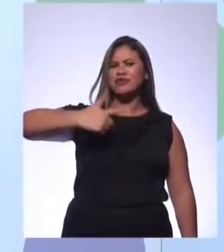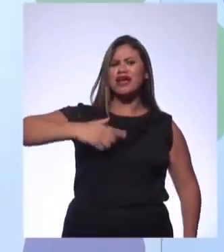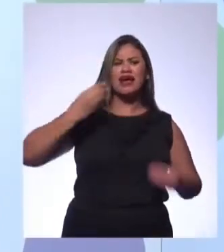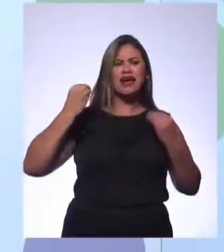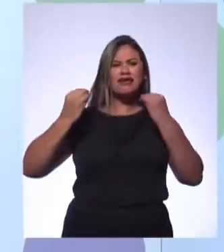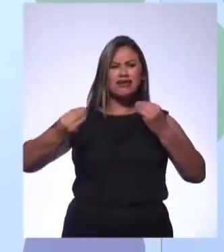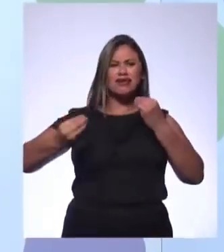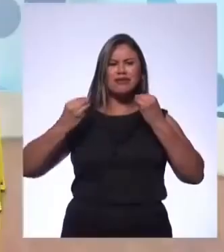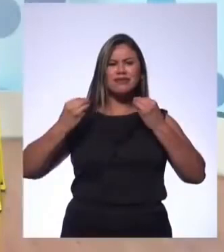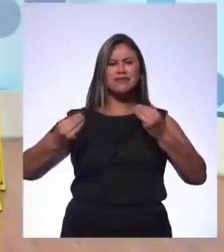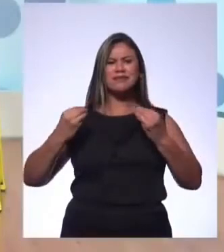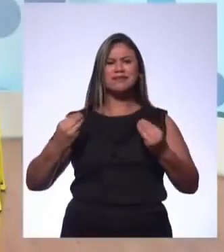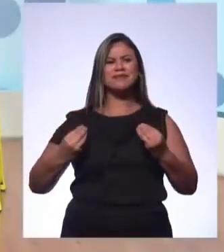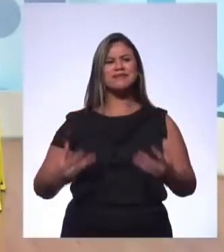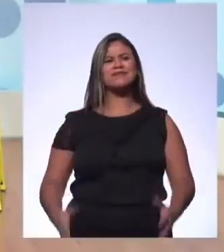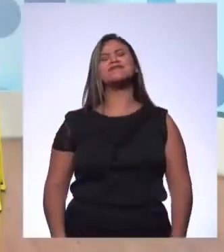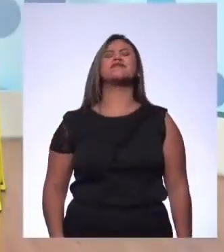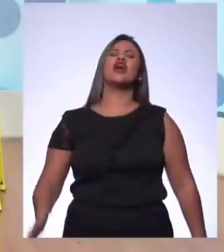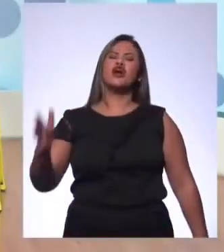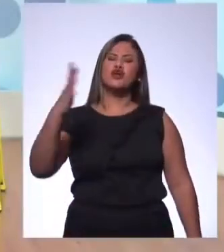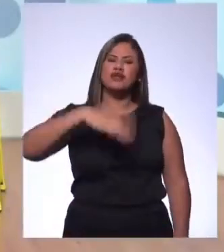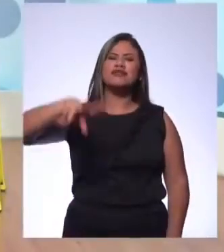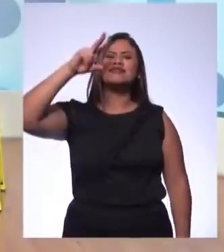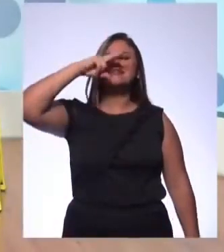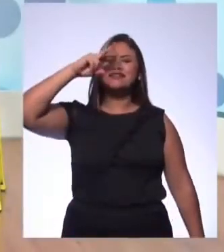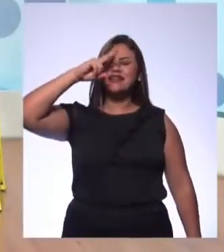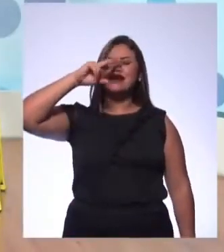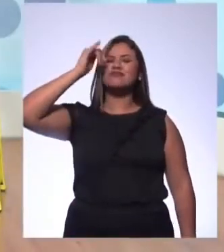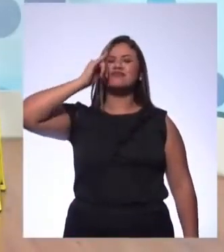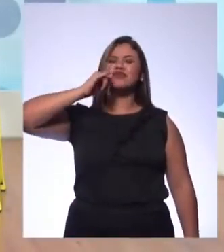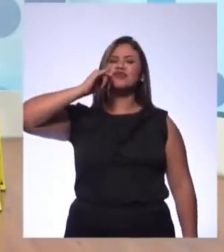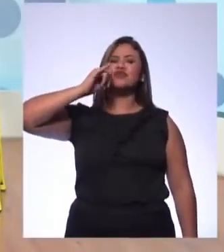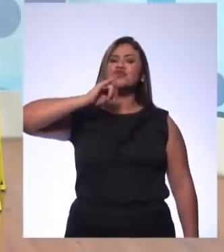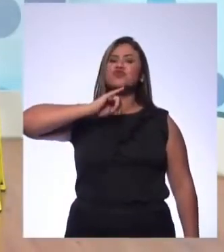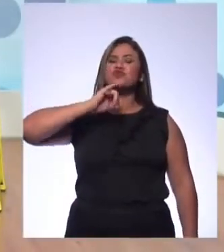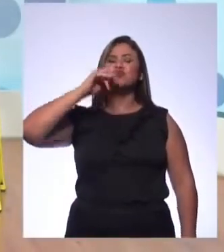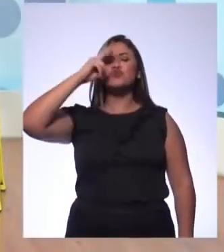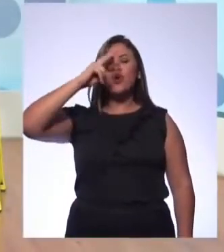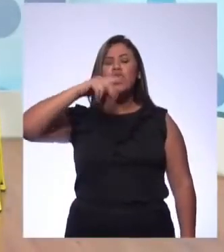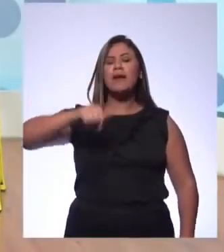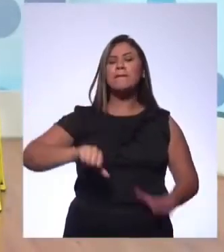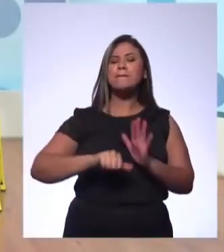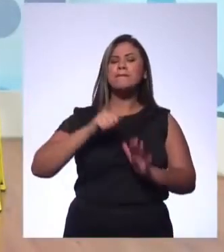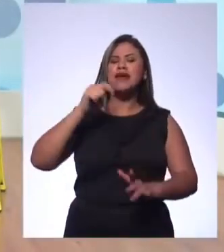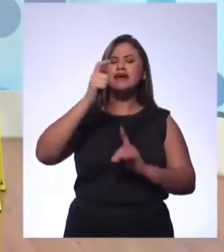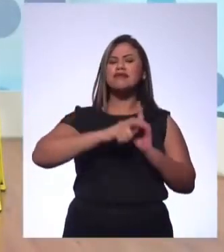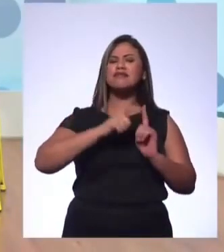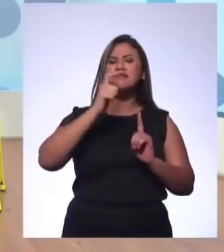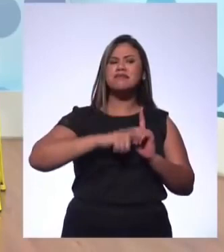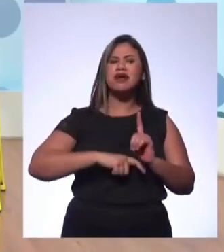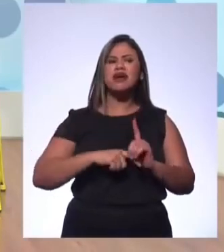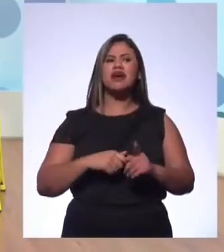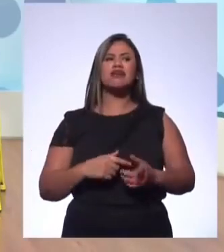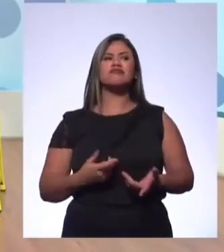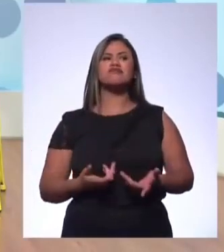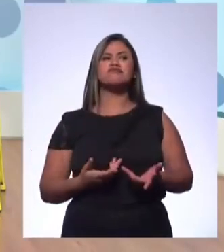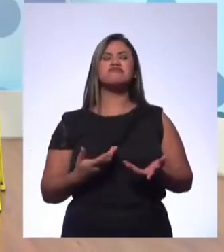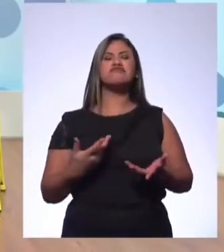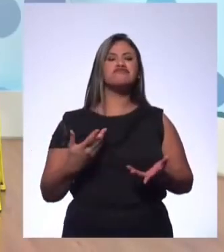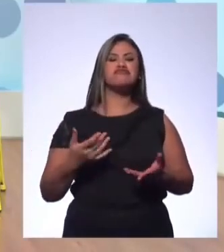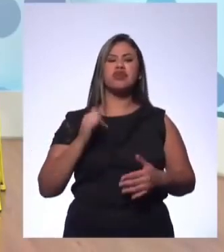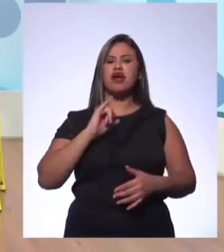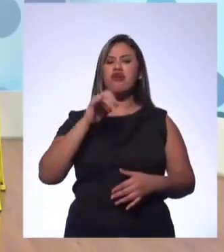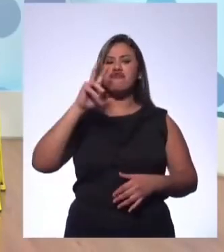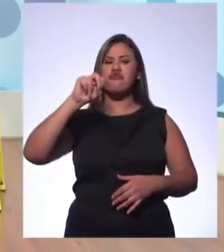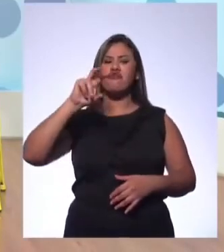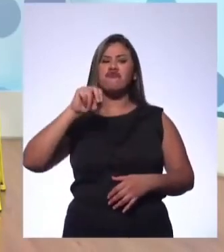Como não lembra a primeira professor história? Mauro. Todo mundo lembra sempre da primeira história, quem era o personagem, por exemplo, Chapeuzinho Vermelho, quem contou, a